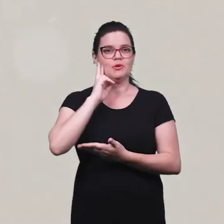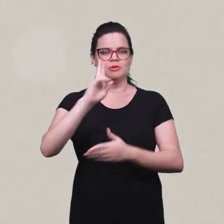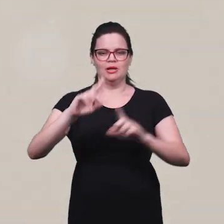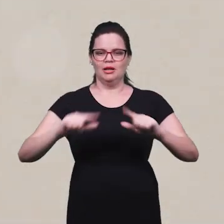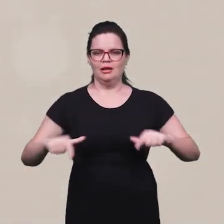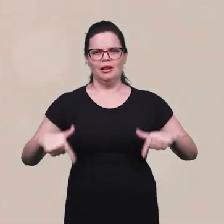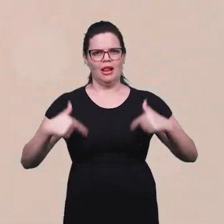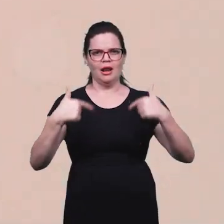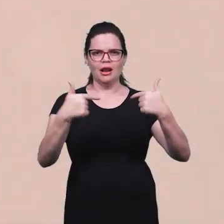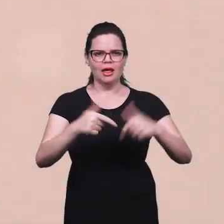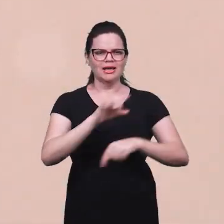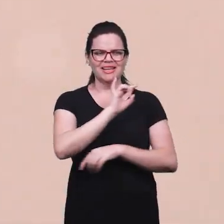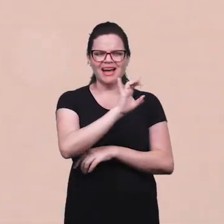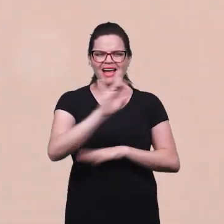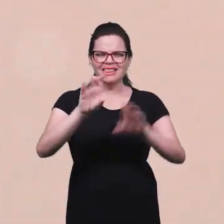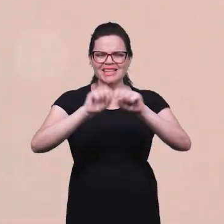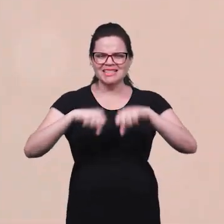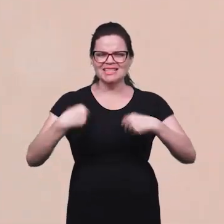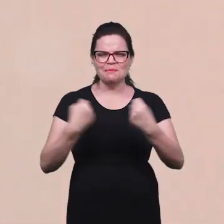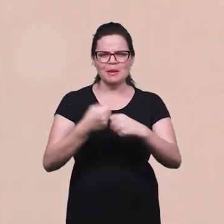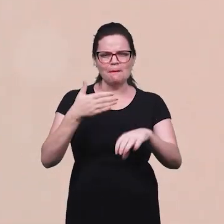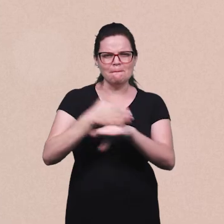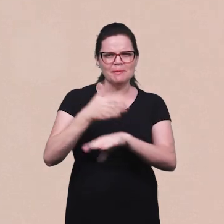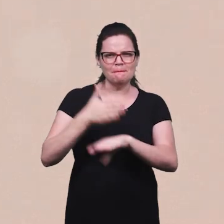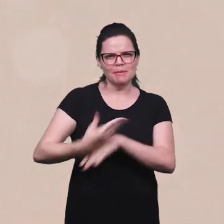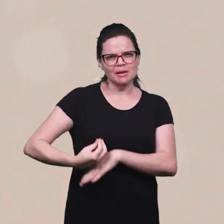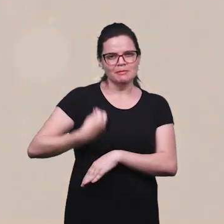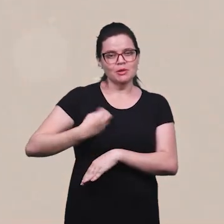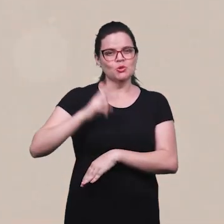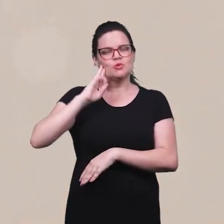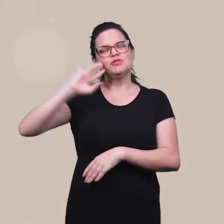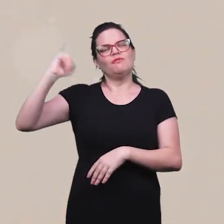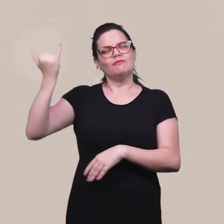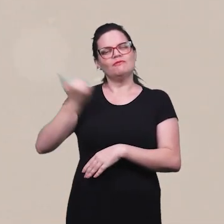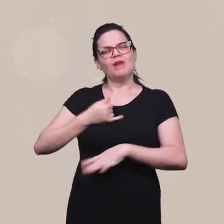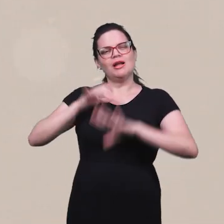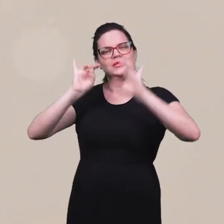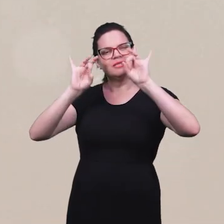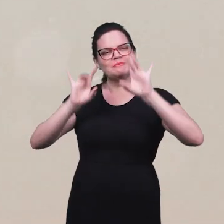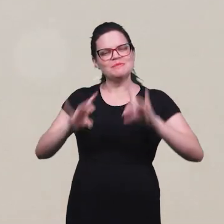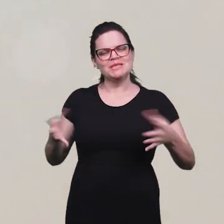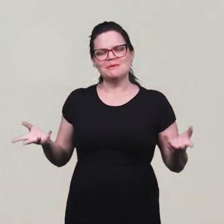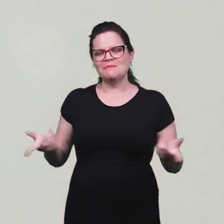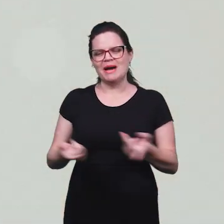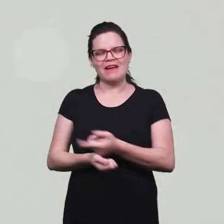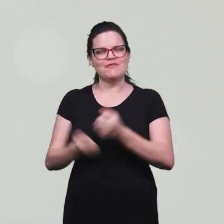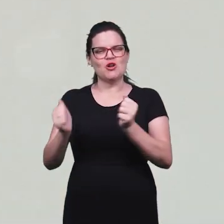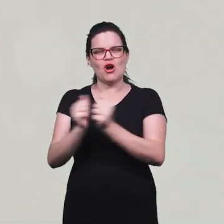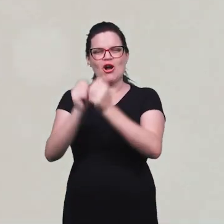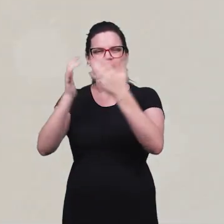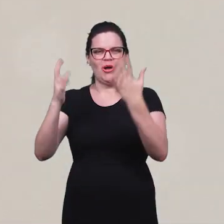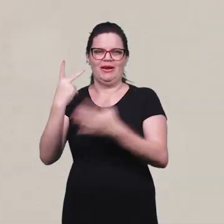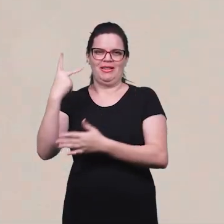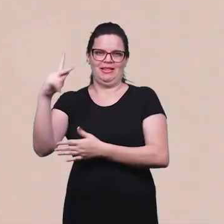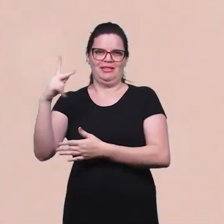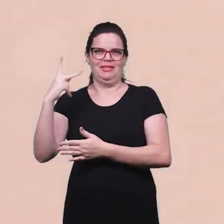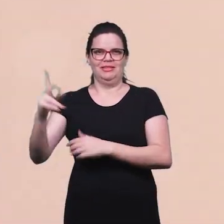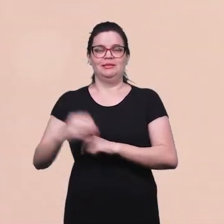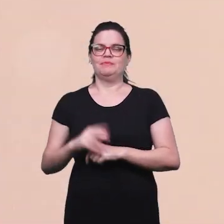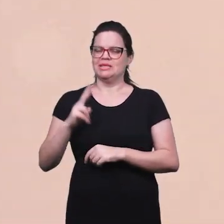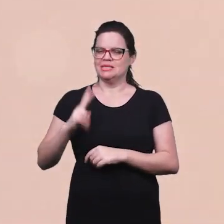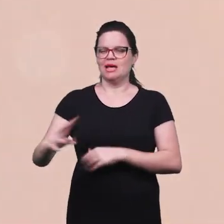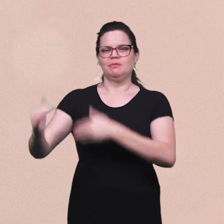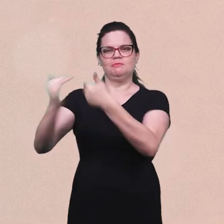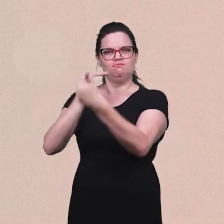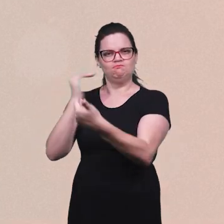tem operado grandes maravilhas em cada seminário que participamos. O Senhor tem falado conosco de forma gloriosa e maravilhosa. Não tem faltado